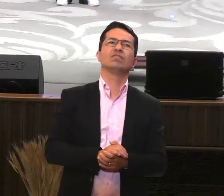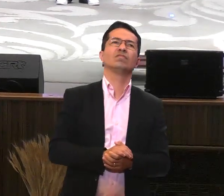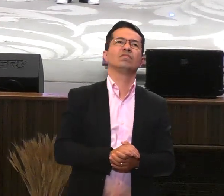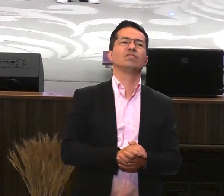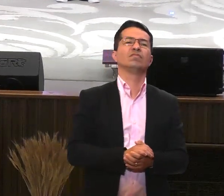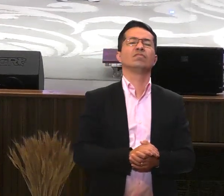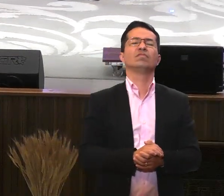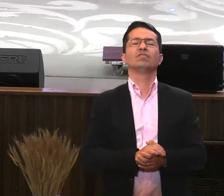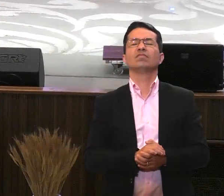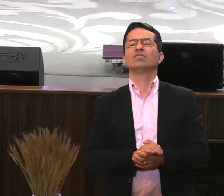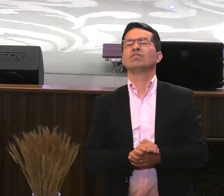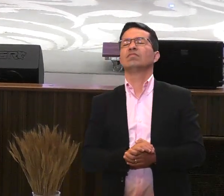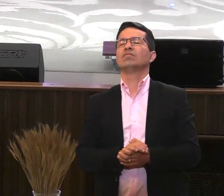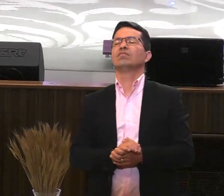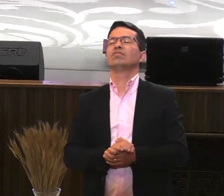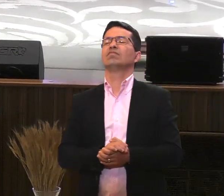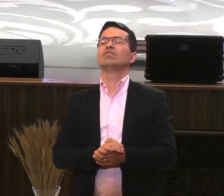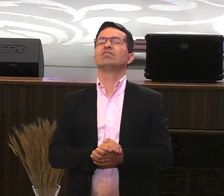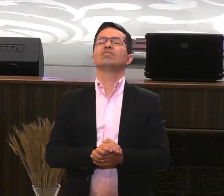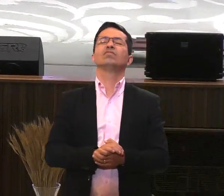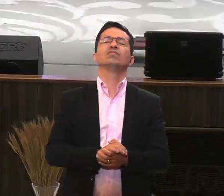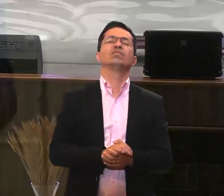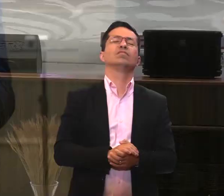Aleluia, Deus.